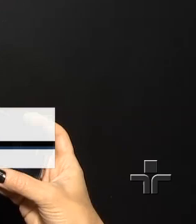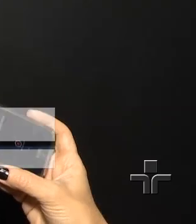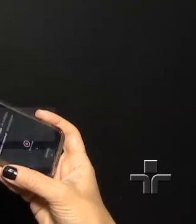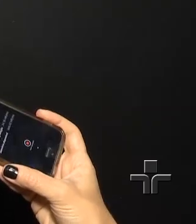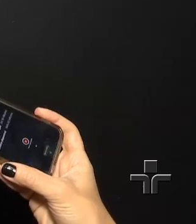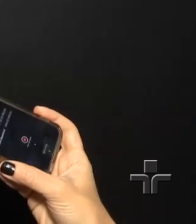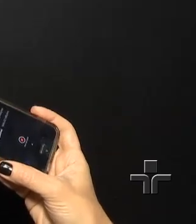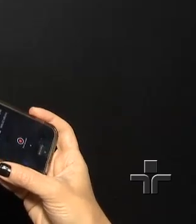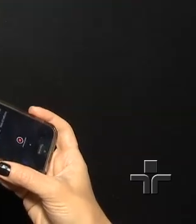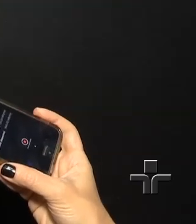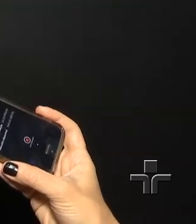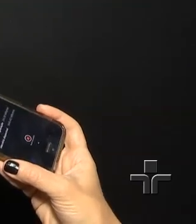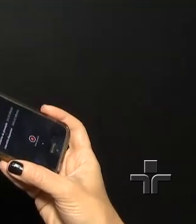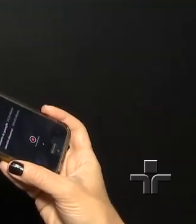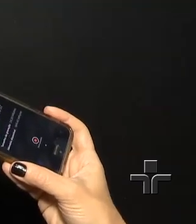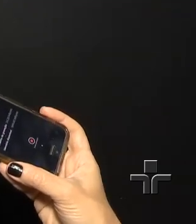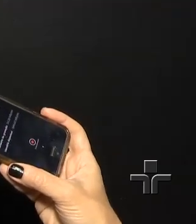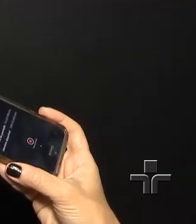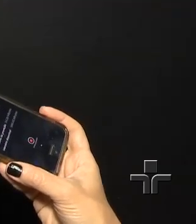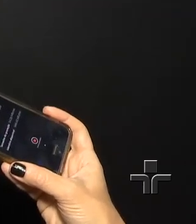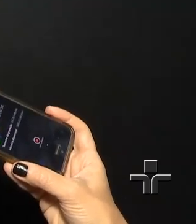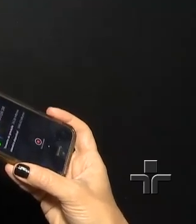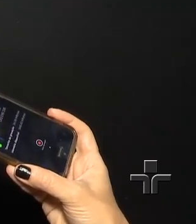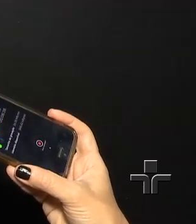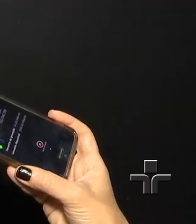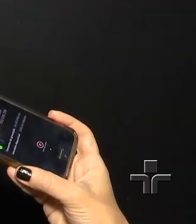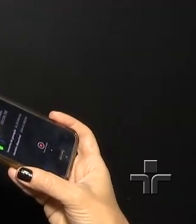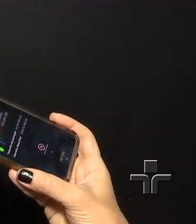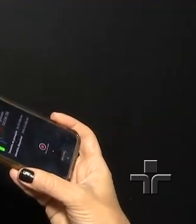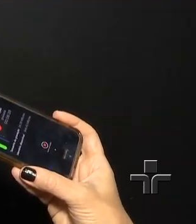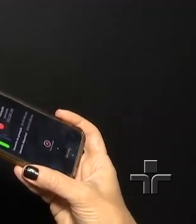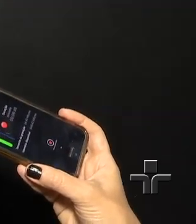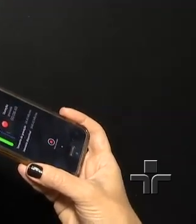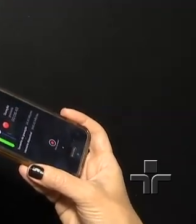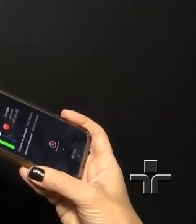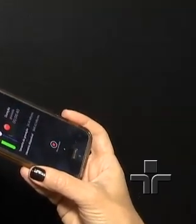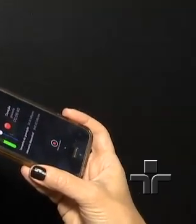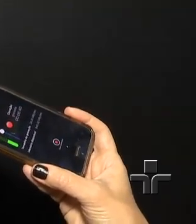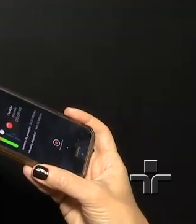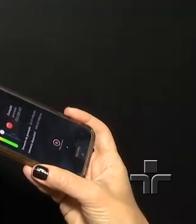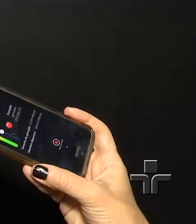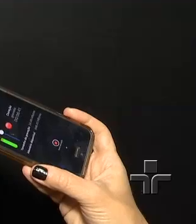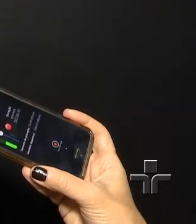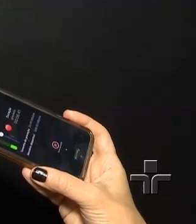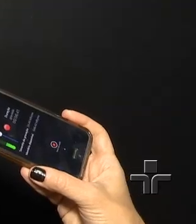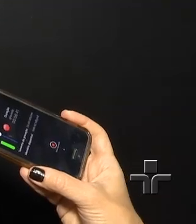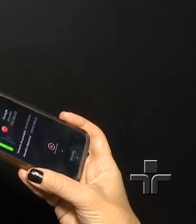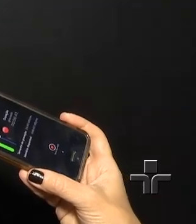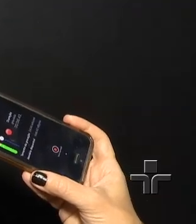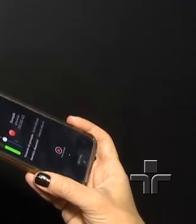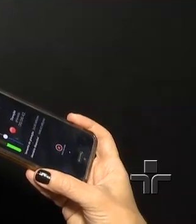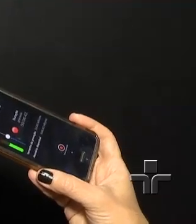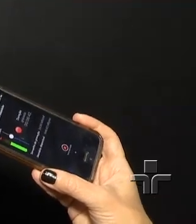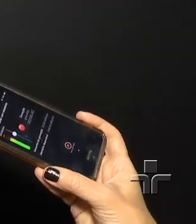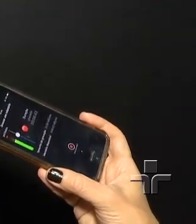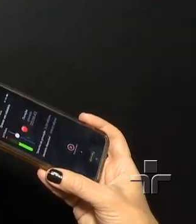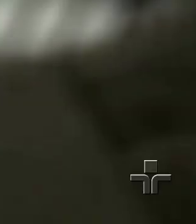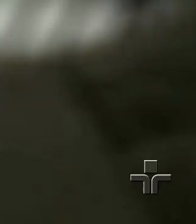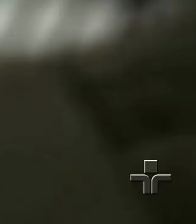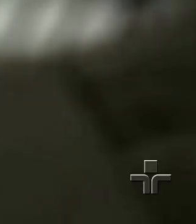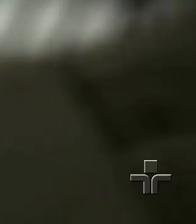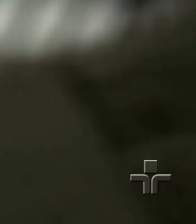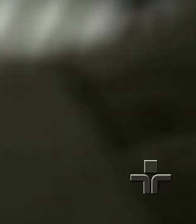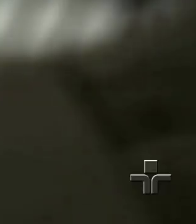de mercado de trabalho. Esse serviço não sabe para onde encaminhar. Ou quando a mulher está numa situação de risco grave, precisa de um abrigo